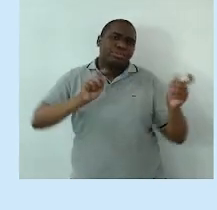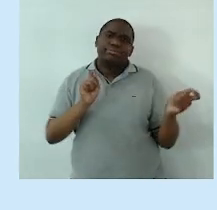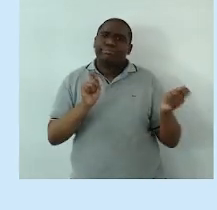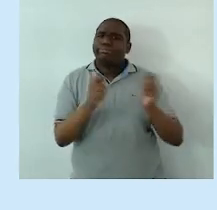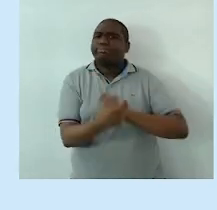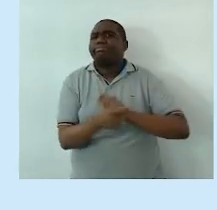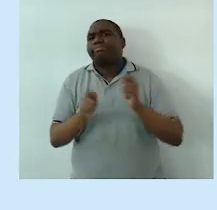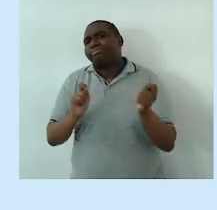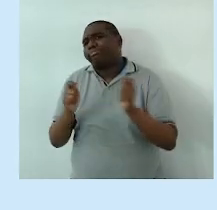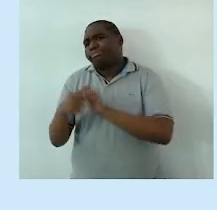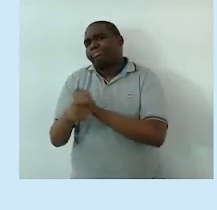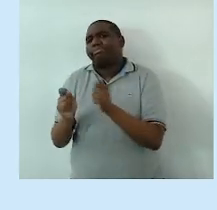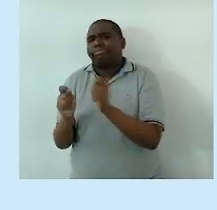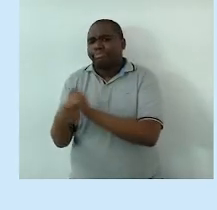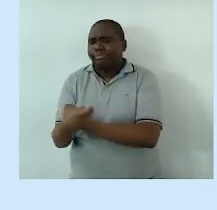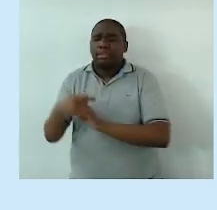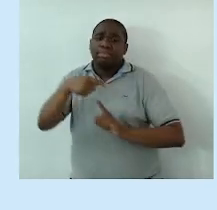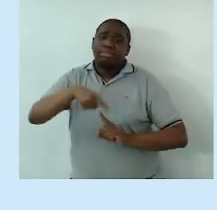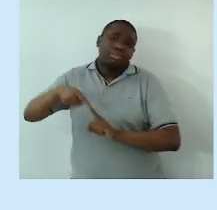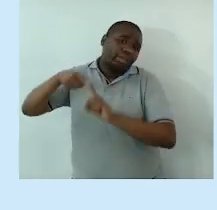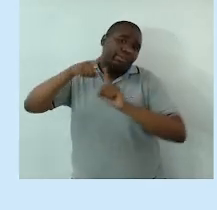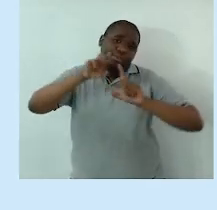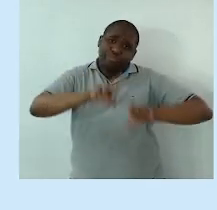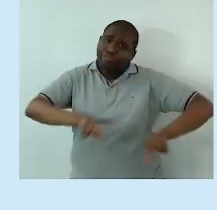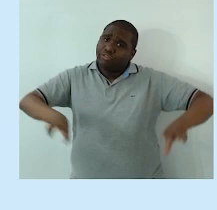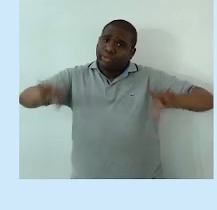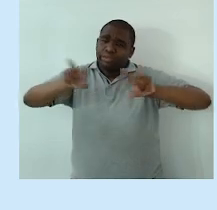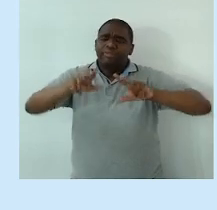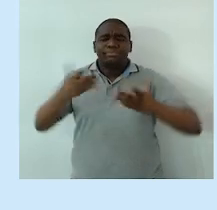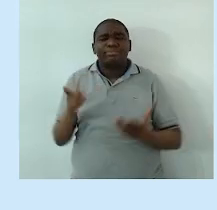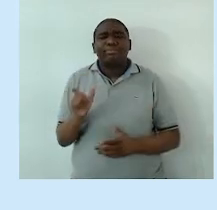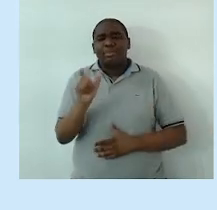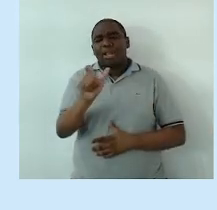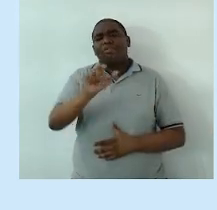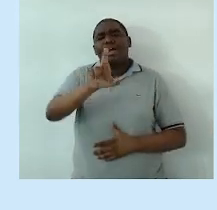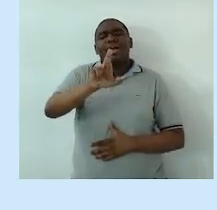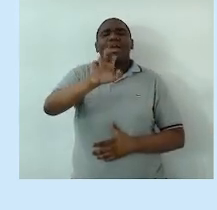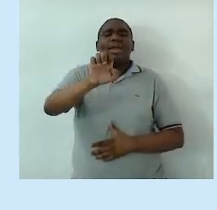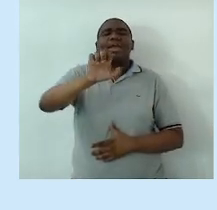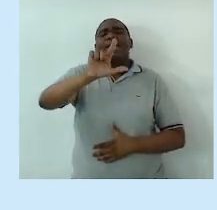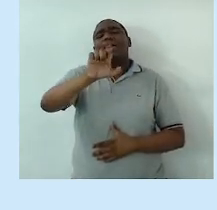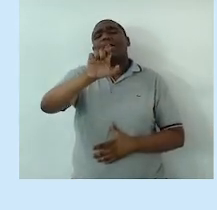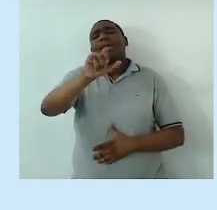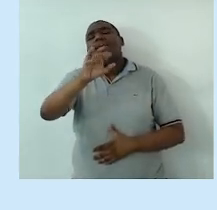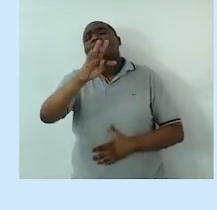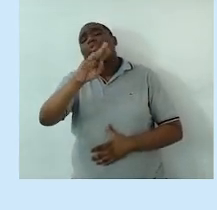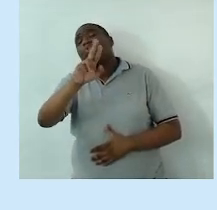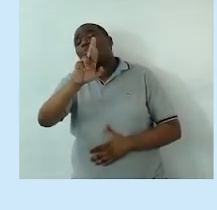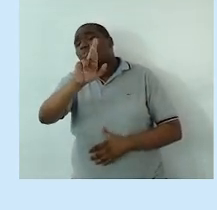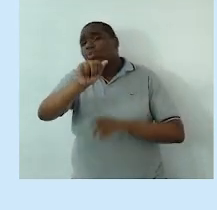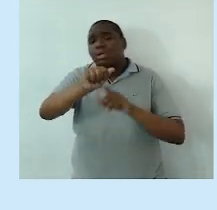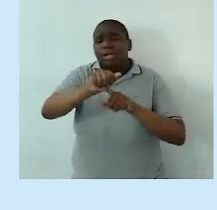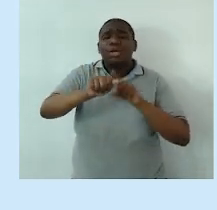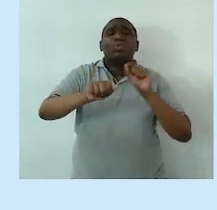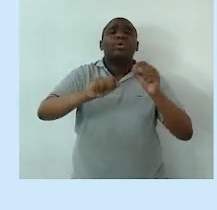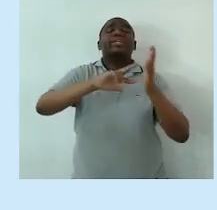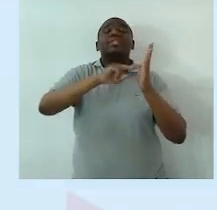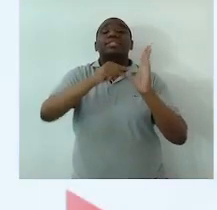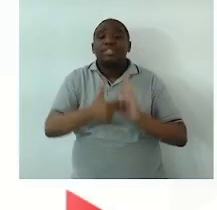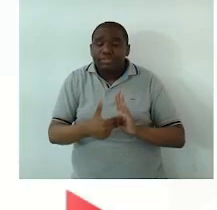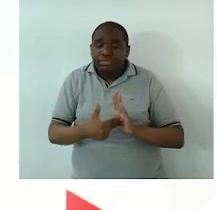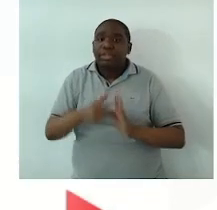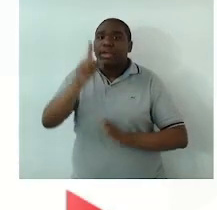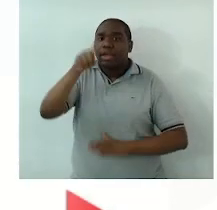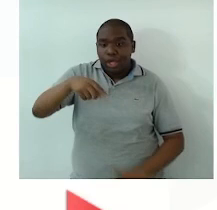vários formatos, né? Aí, releitura. O que é a releitura? Justamente, releitura é a ação de uma